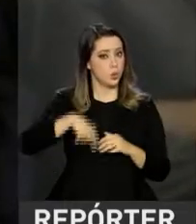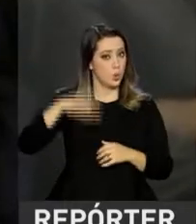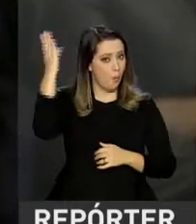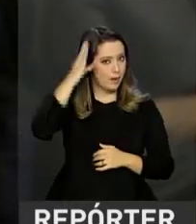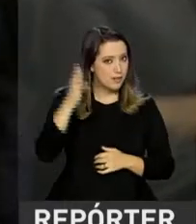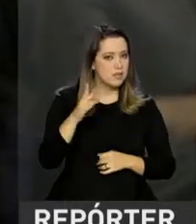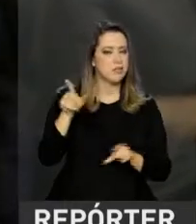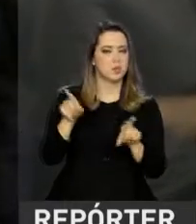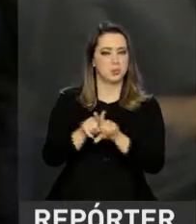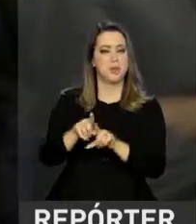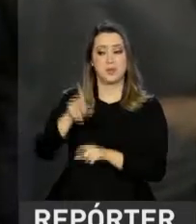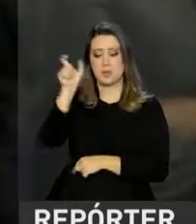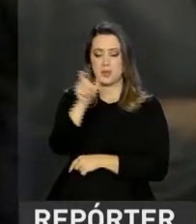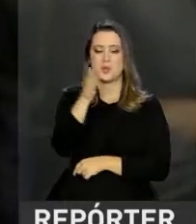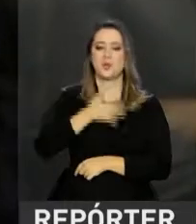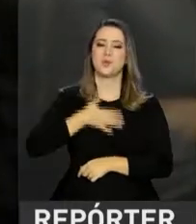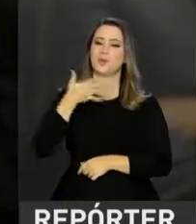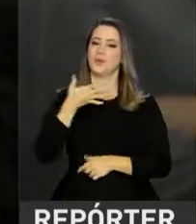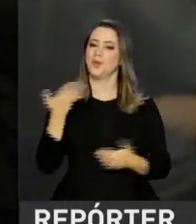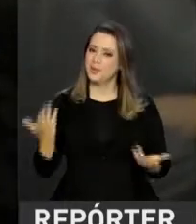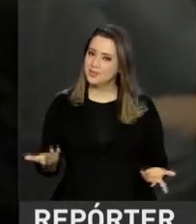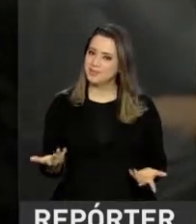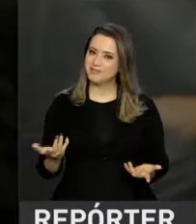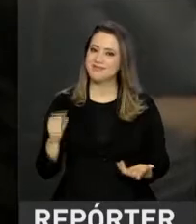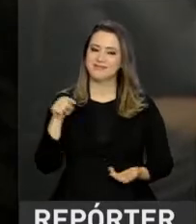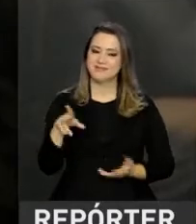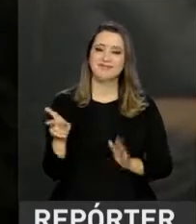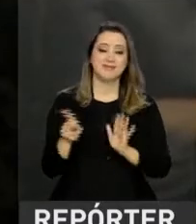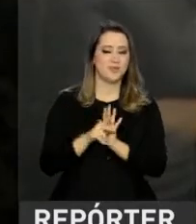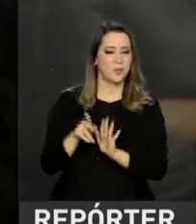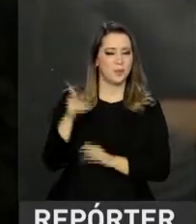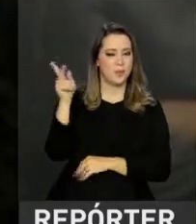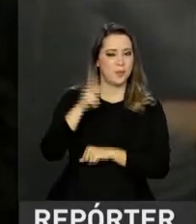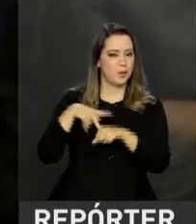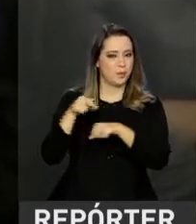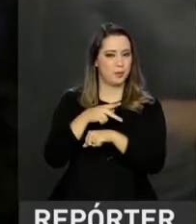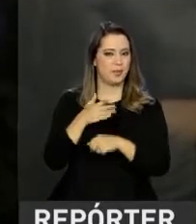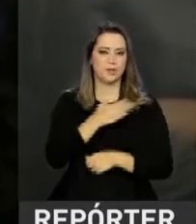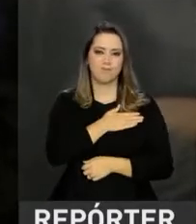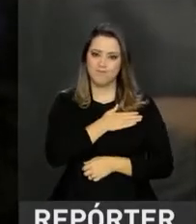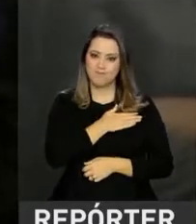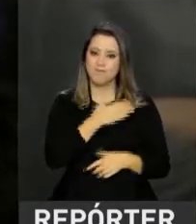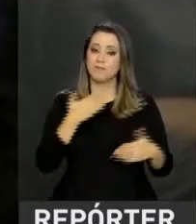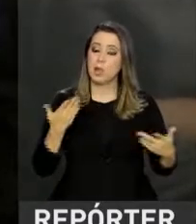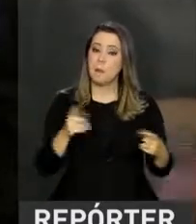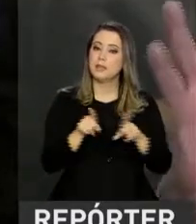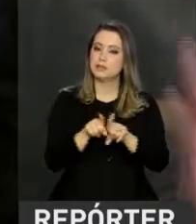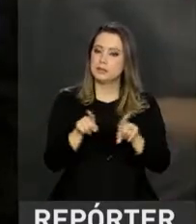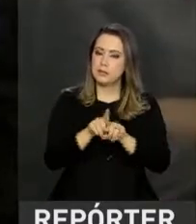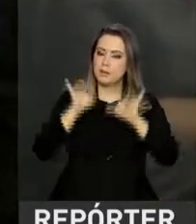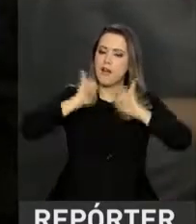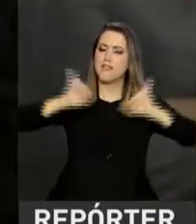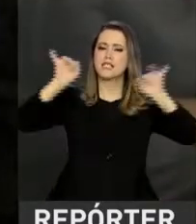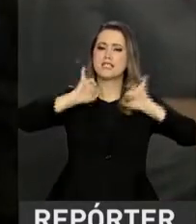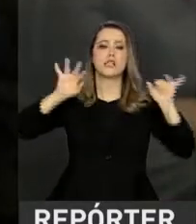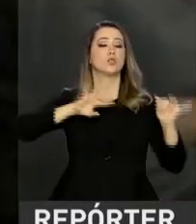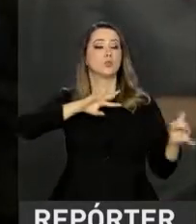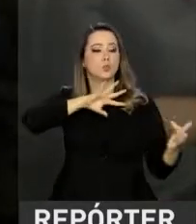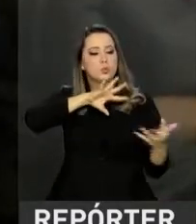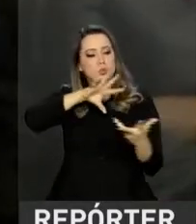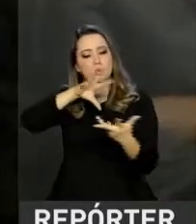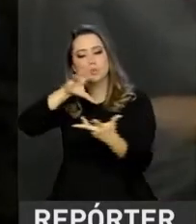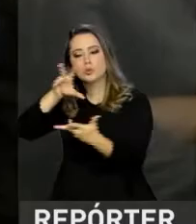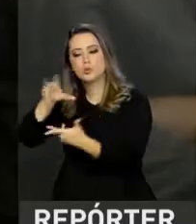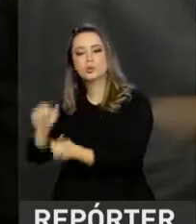para que os brasileiros cada vez tem mais orgulho da sua do seu país à sua pátria mas se possível transmitido para